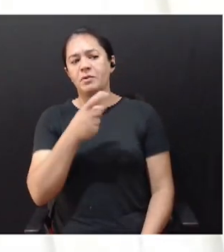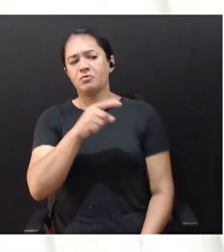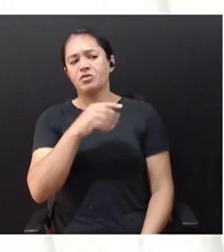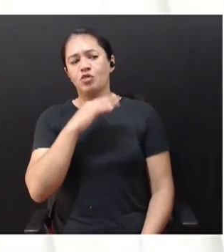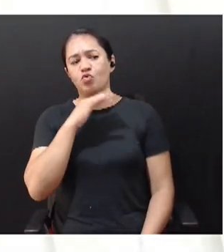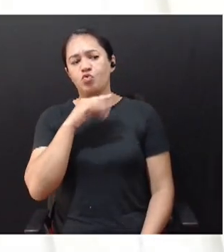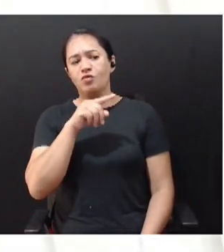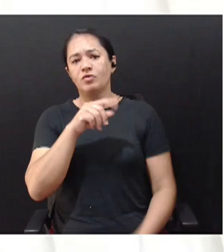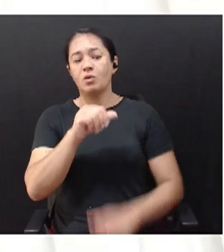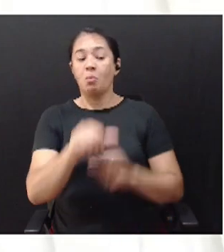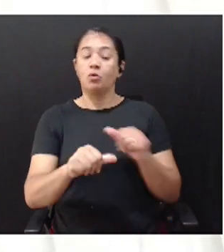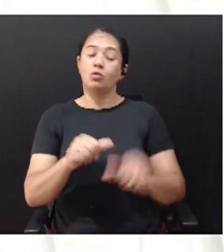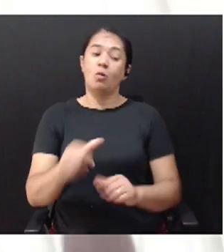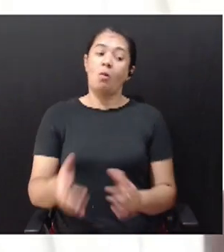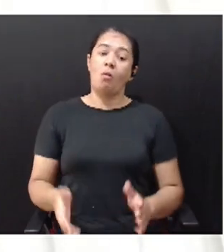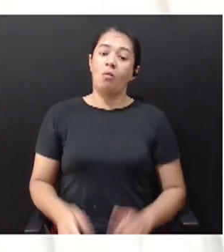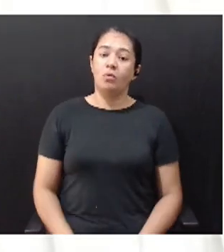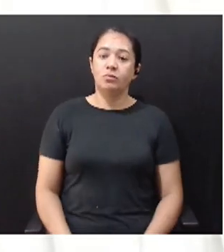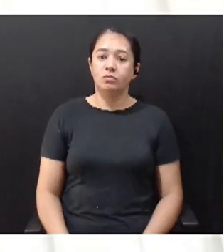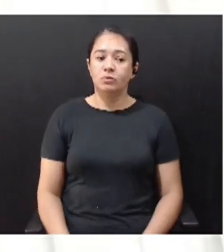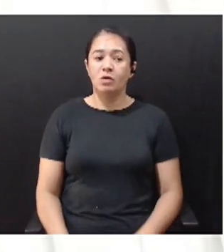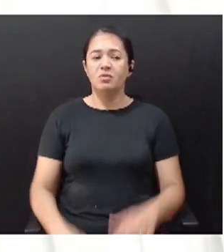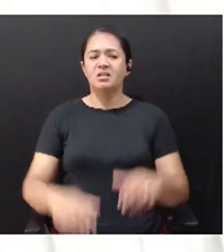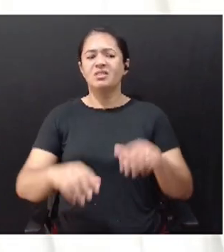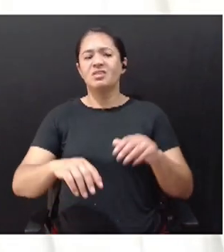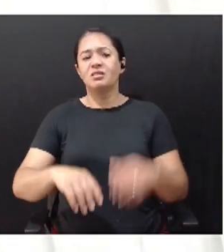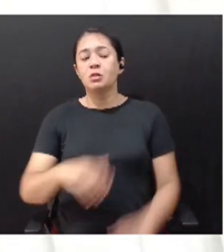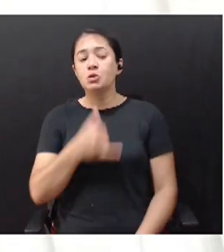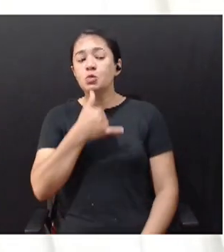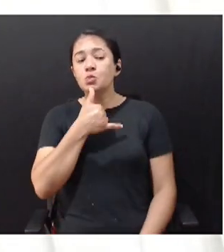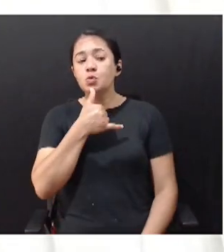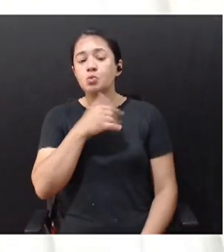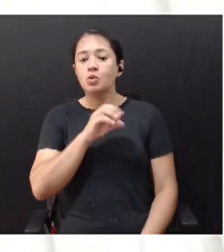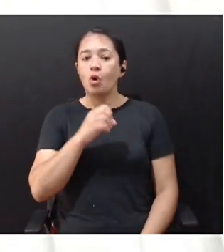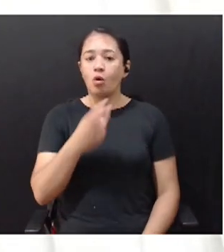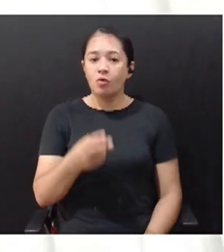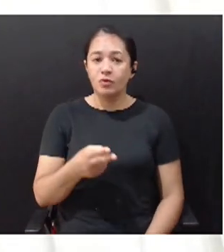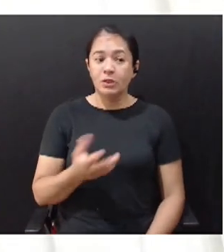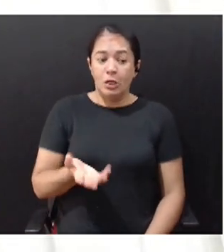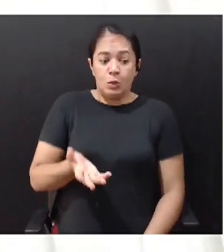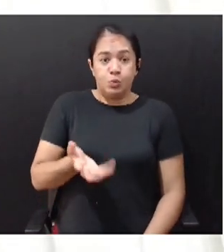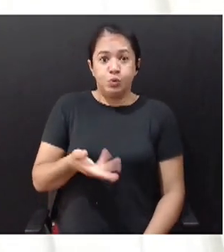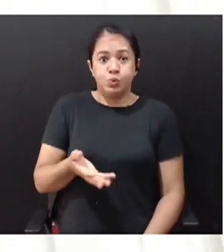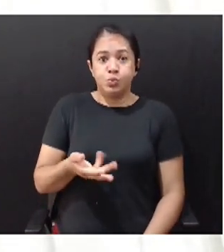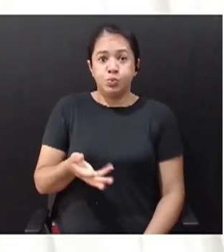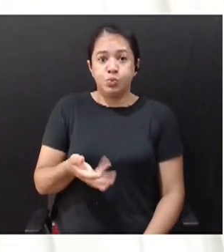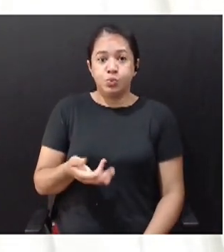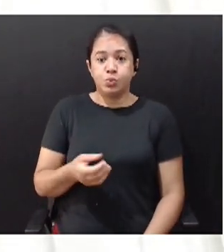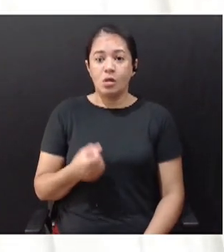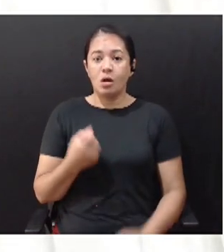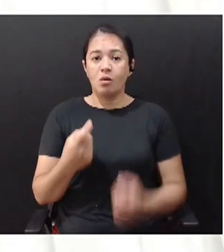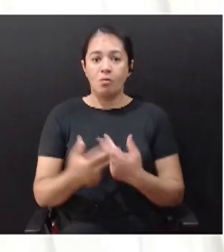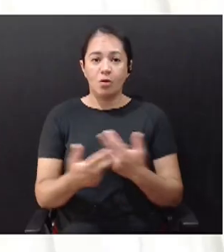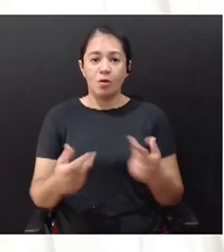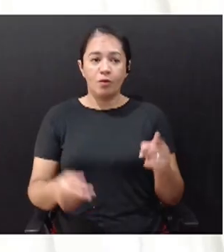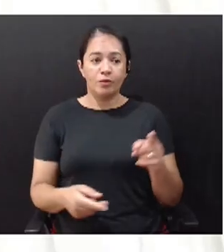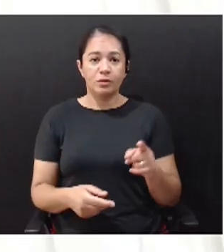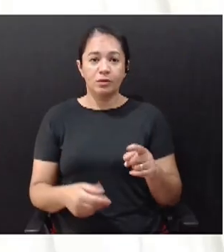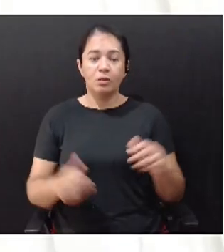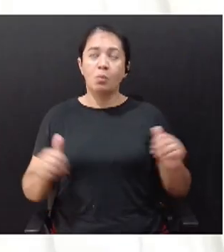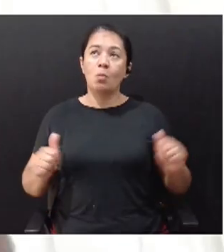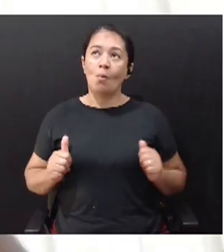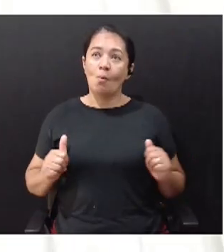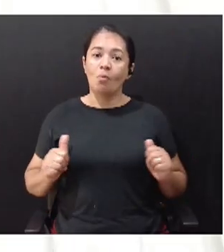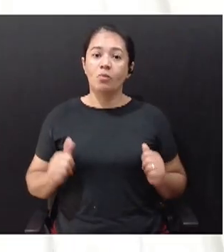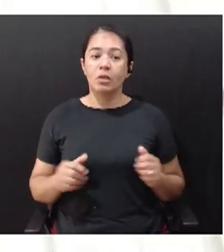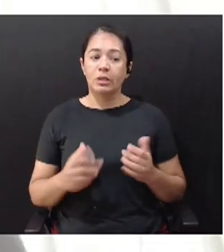muito, né? Você está muito para baixo, ou você está muito acelerado, alguma coisa, você está muito apático, alguma coisa está errada.